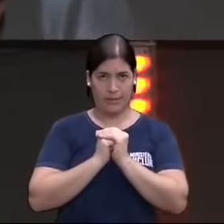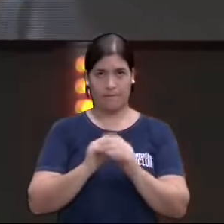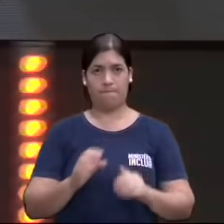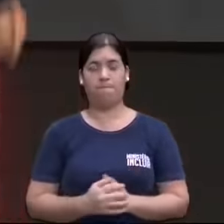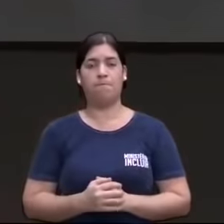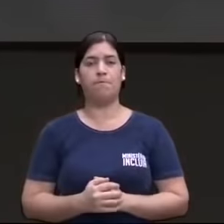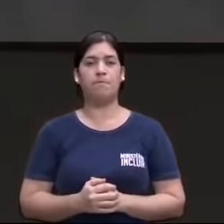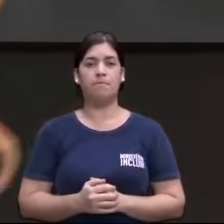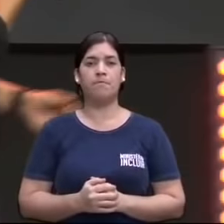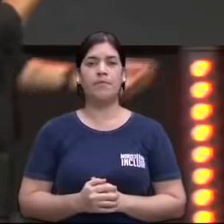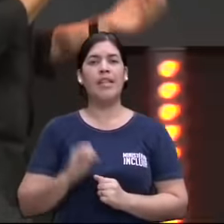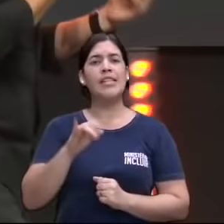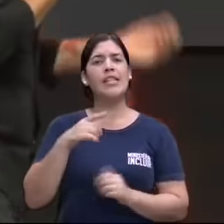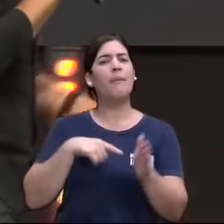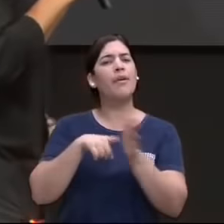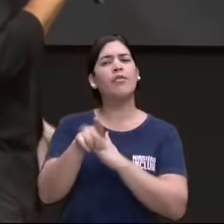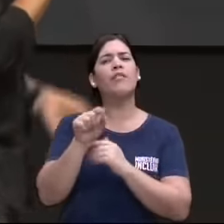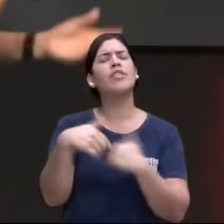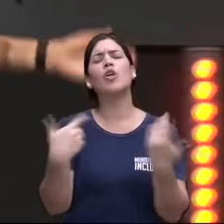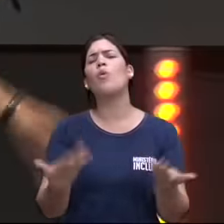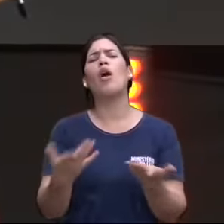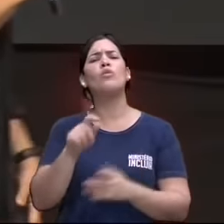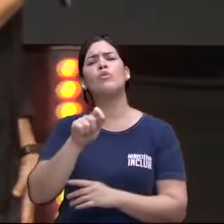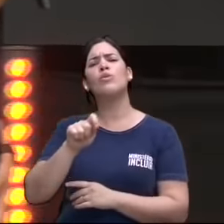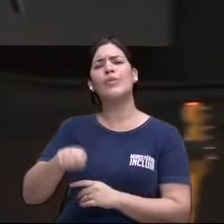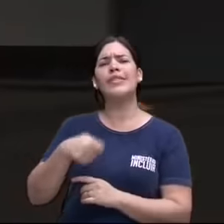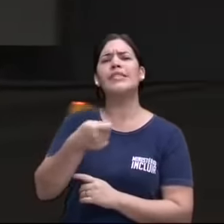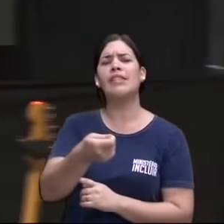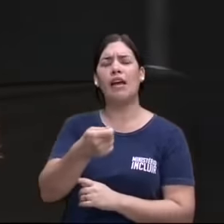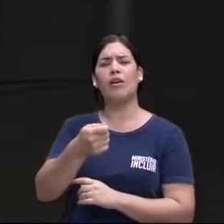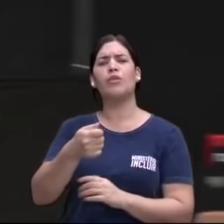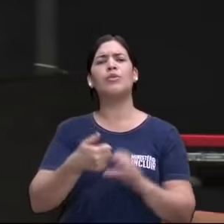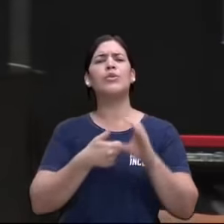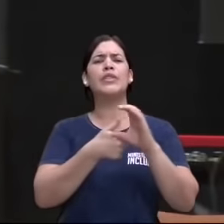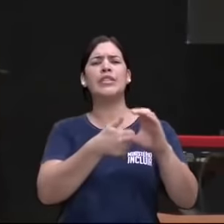Se eu te perguntasse qual é o símbolo do cristianismo, o que você diria?